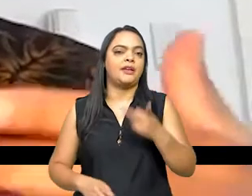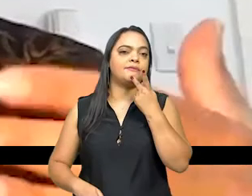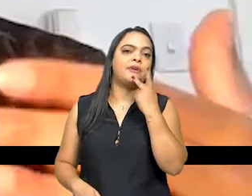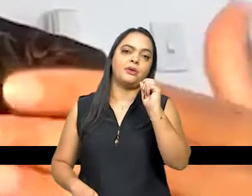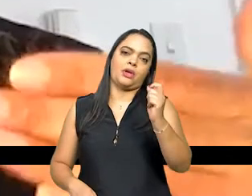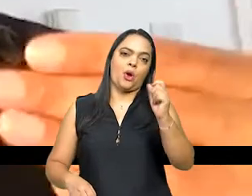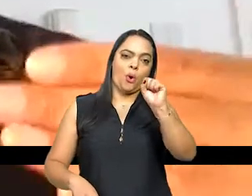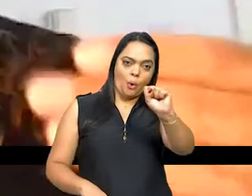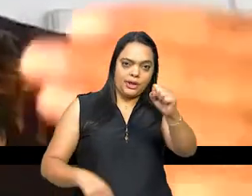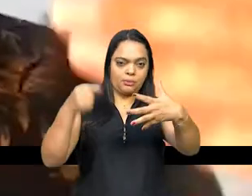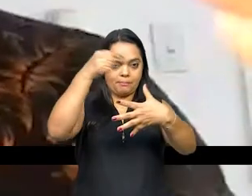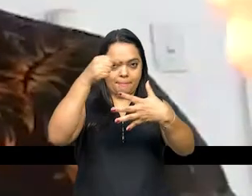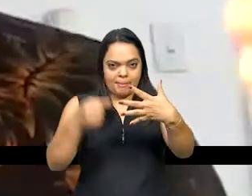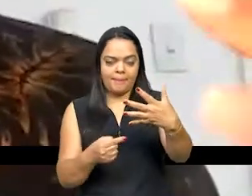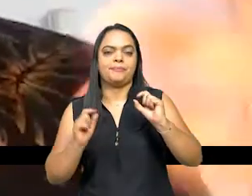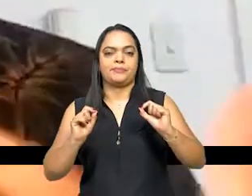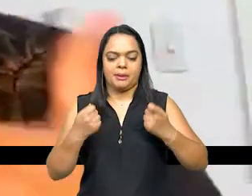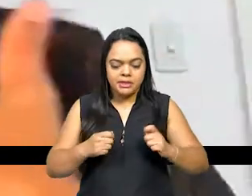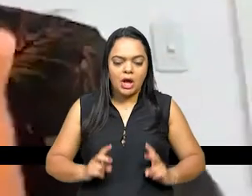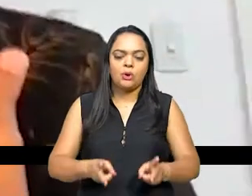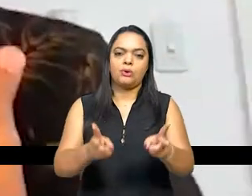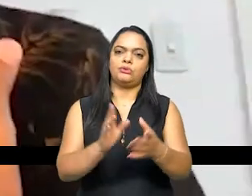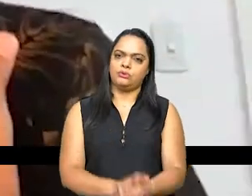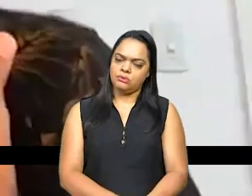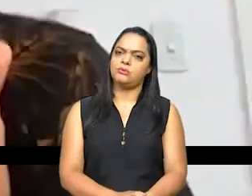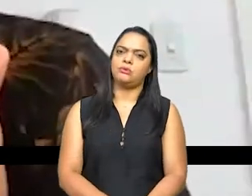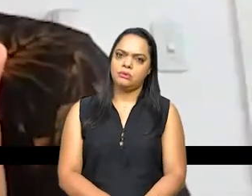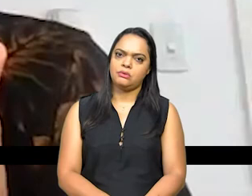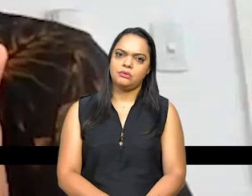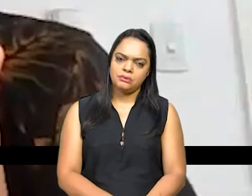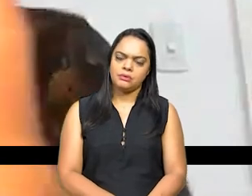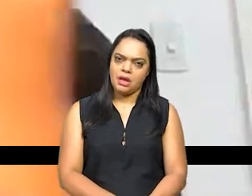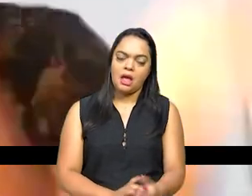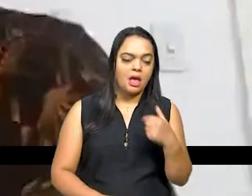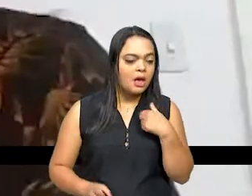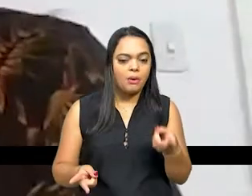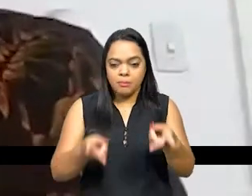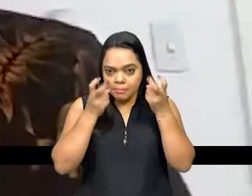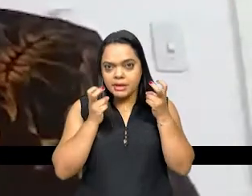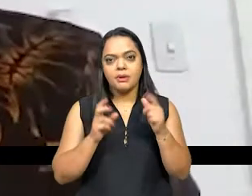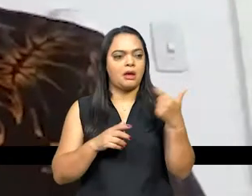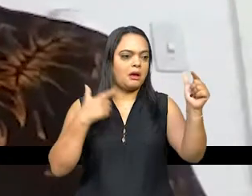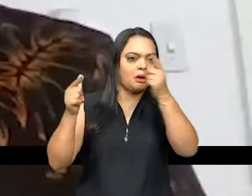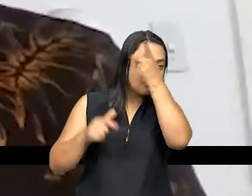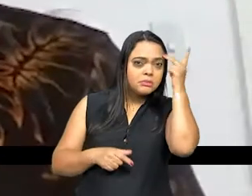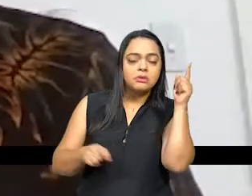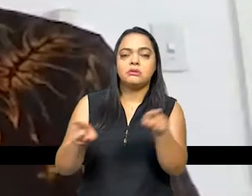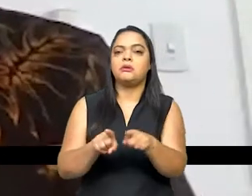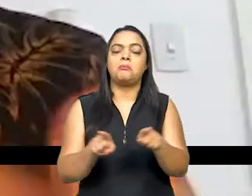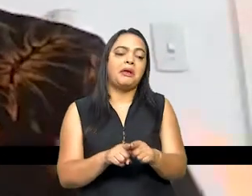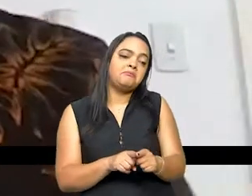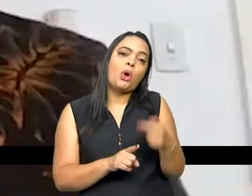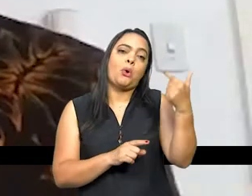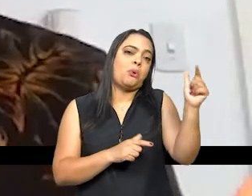8 pontos eles têm que ser continuados. Ela diz, esses aqui são os 8 pontos que eu consegui perceber. As outras pessoas vão conseguir perceber outros,